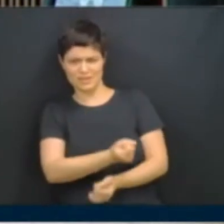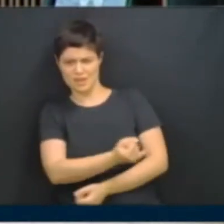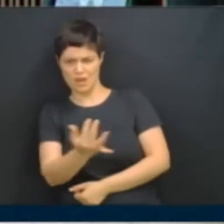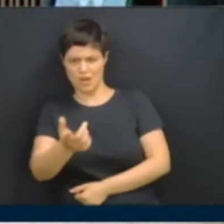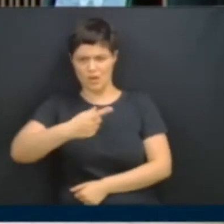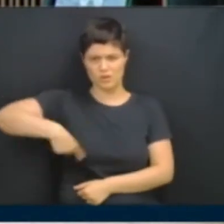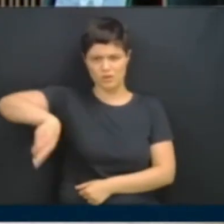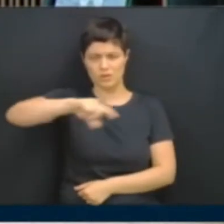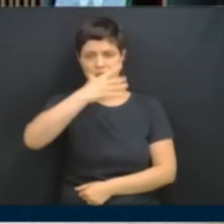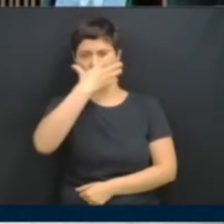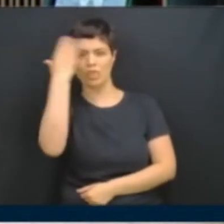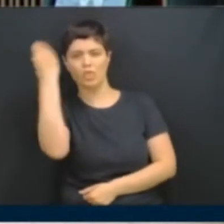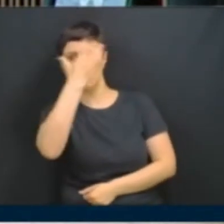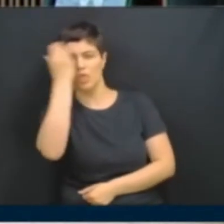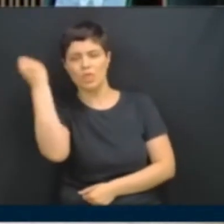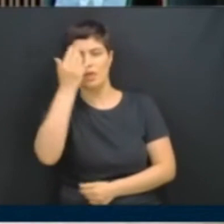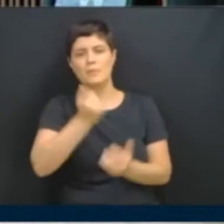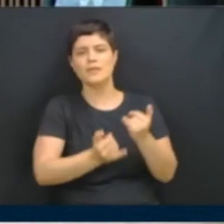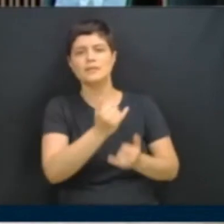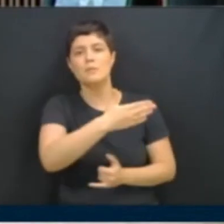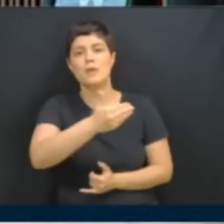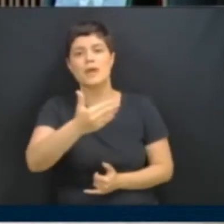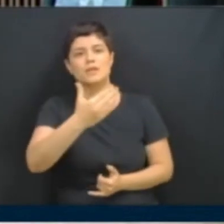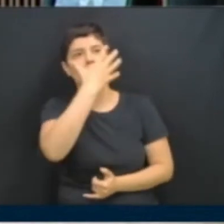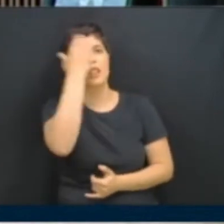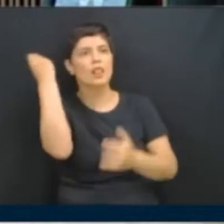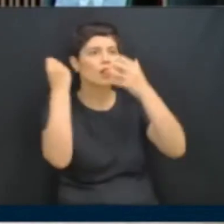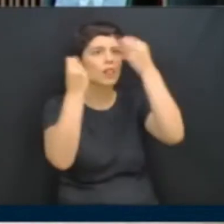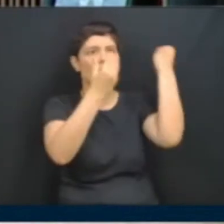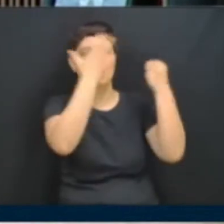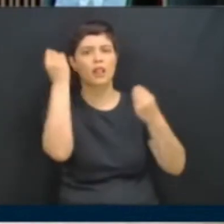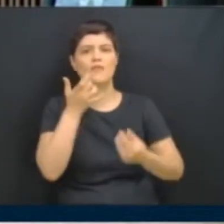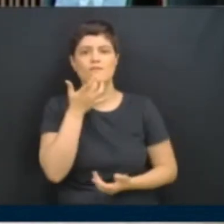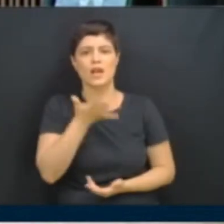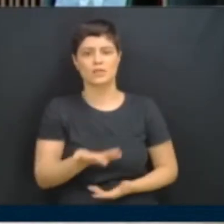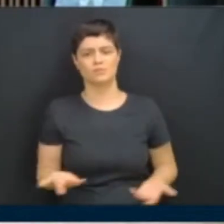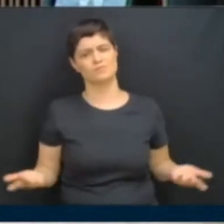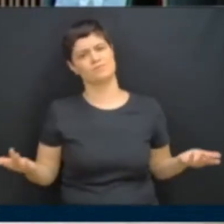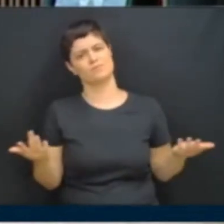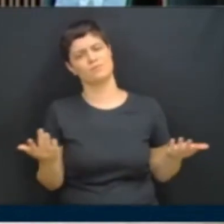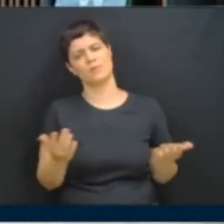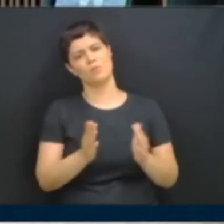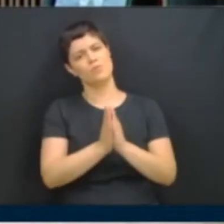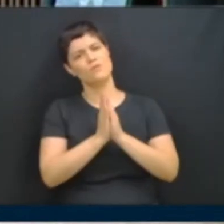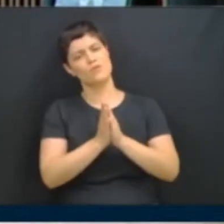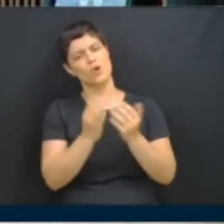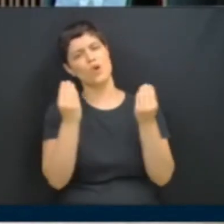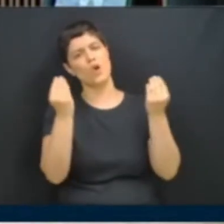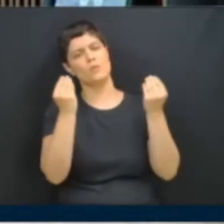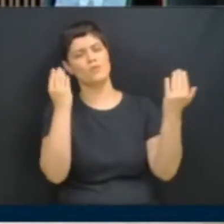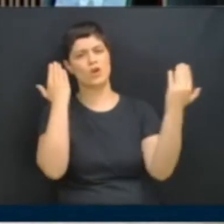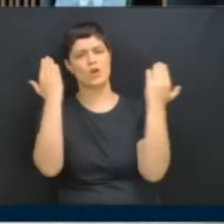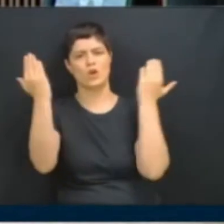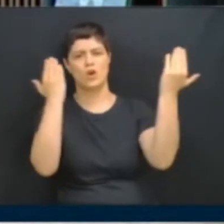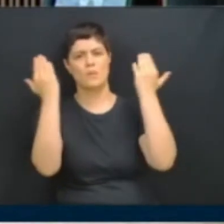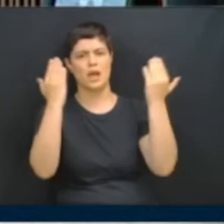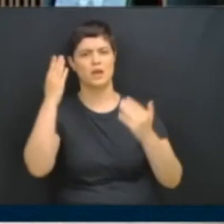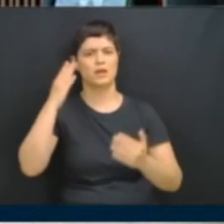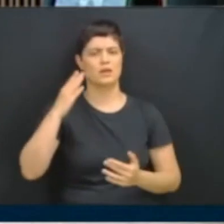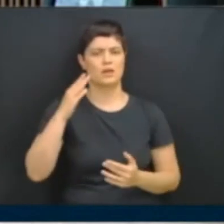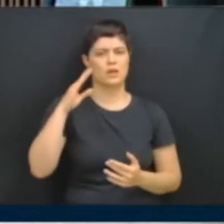minuto a minuto vai se esvairindo. O fato é que não há comparação entre esse governo e o